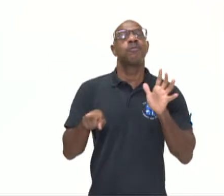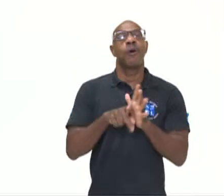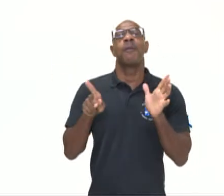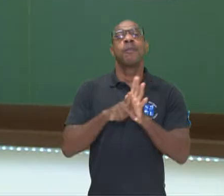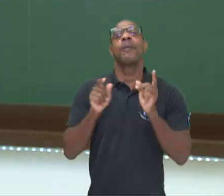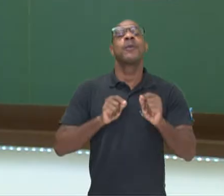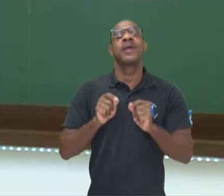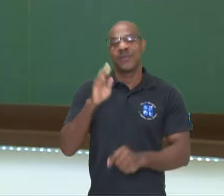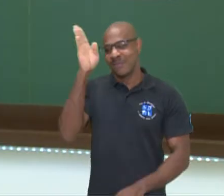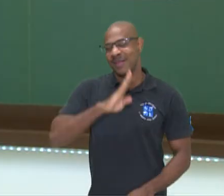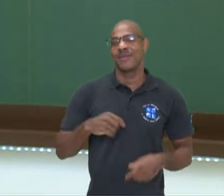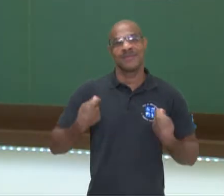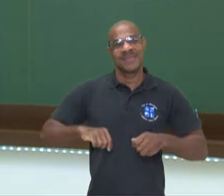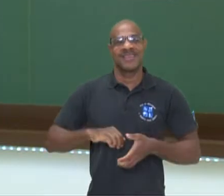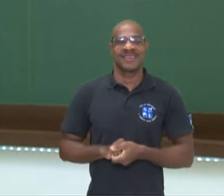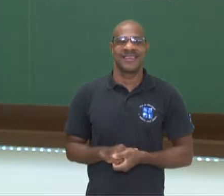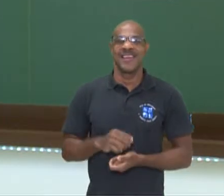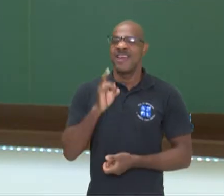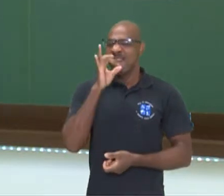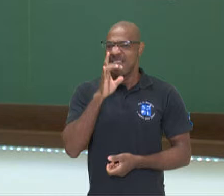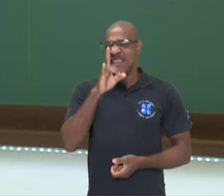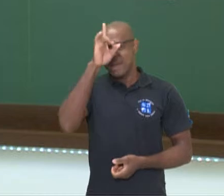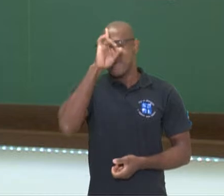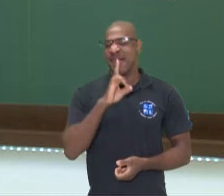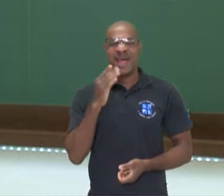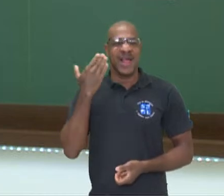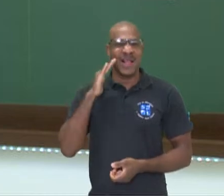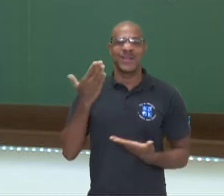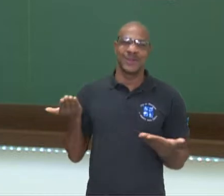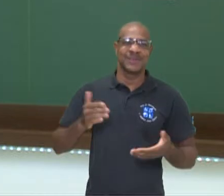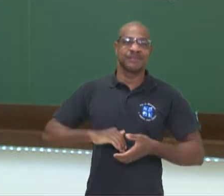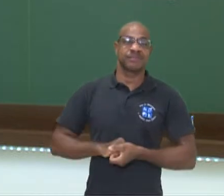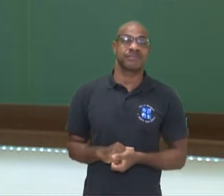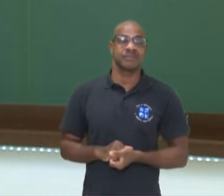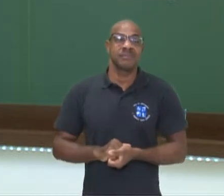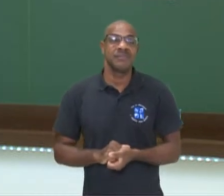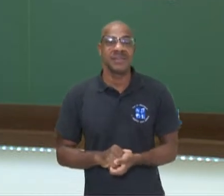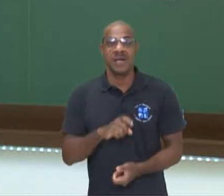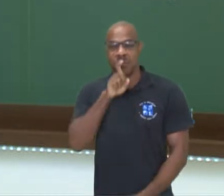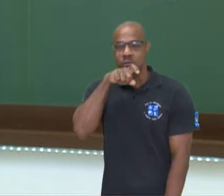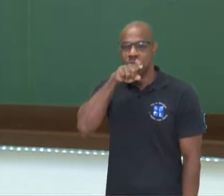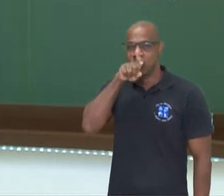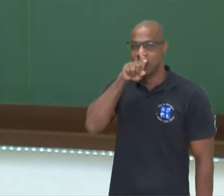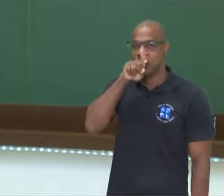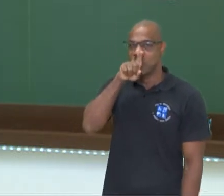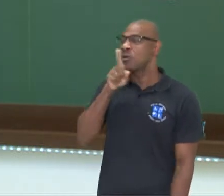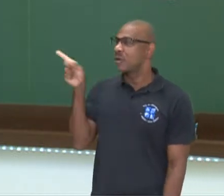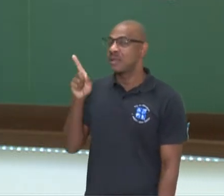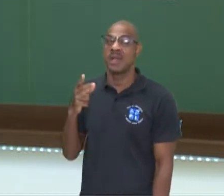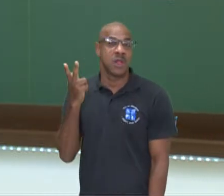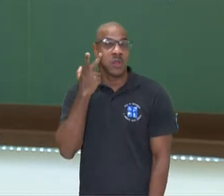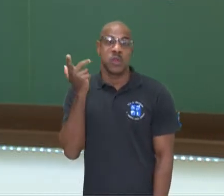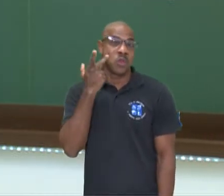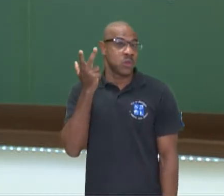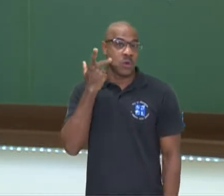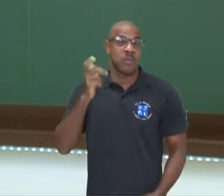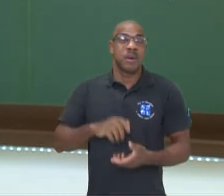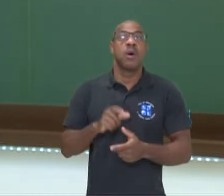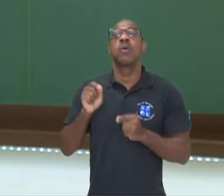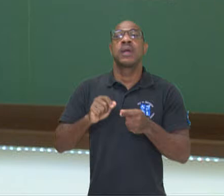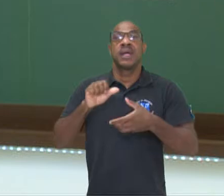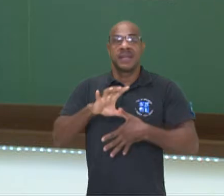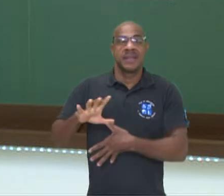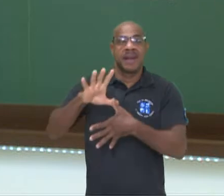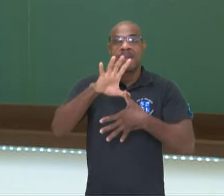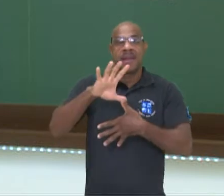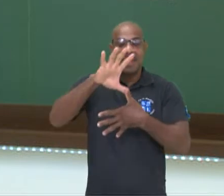azul. Deveria, né? A arara canindé, ela é comum na América do Sul e na Central. Então, ela não é só